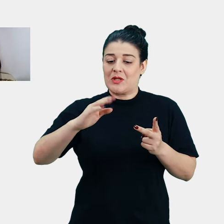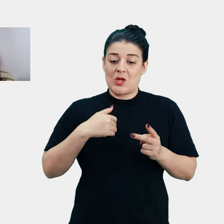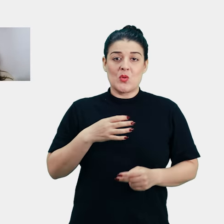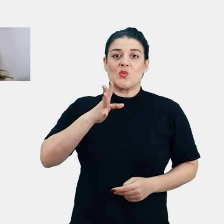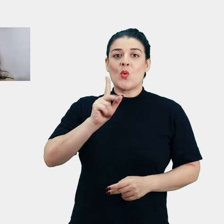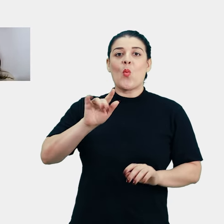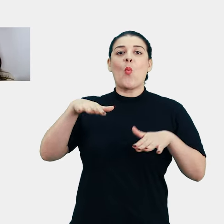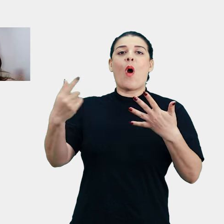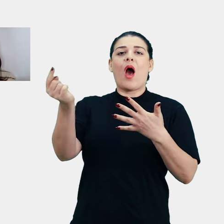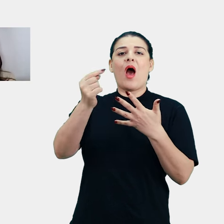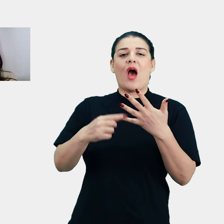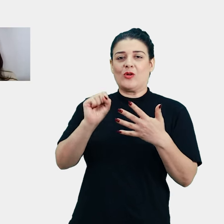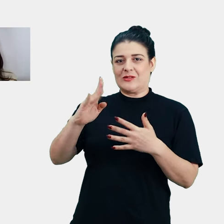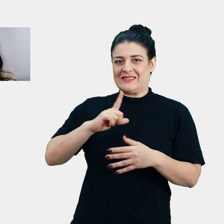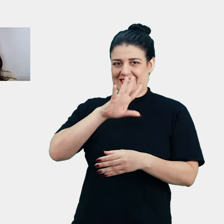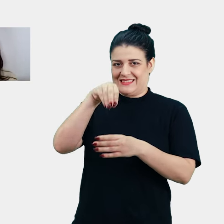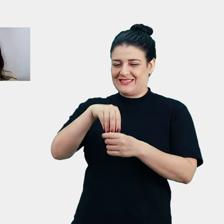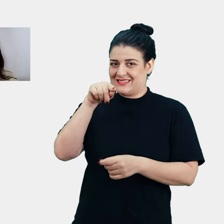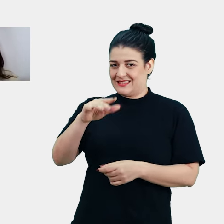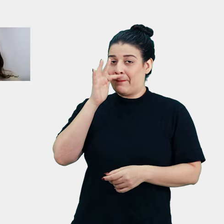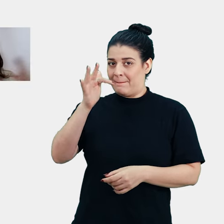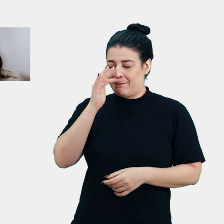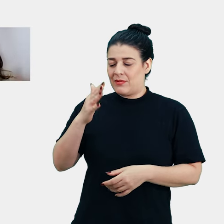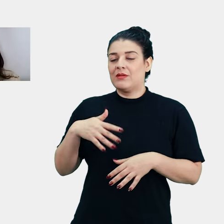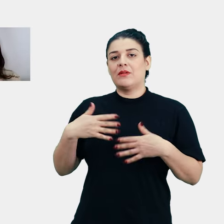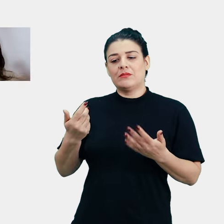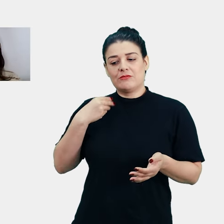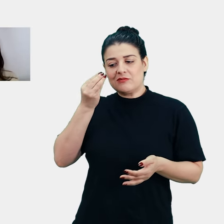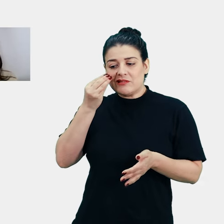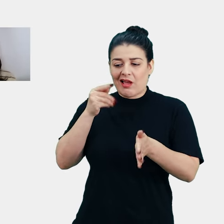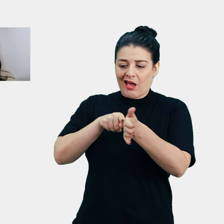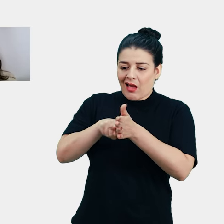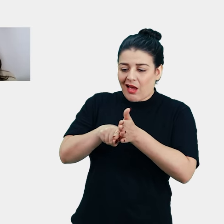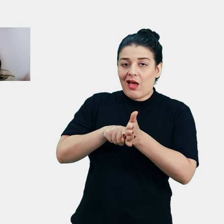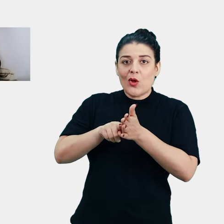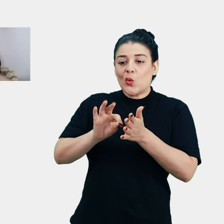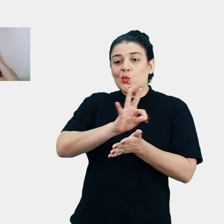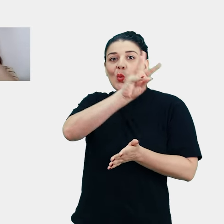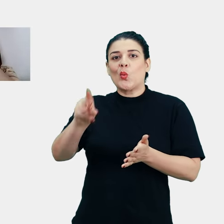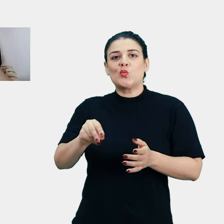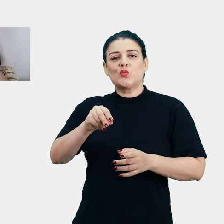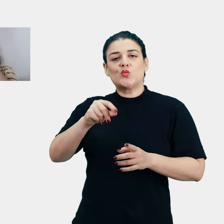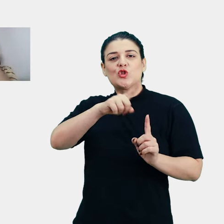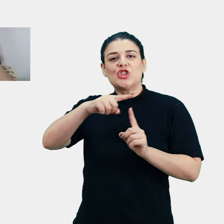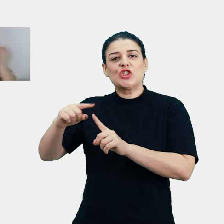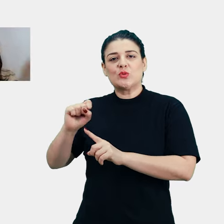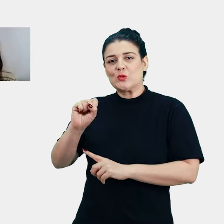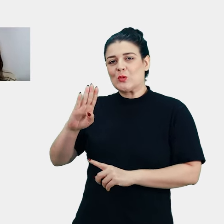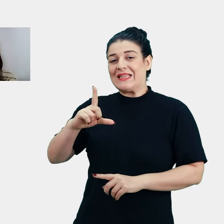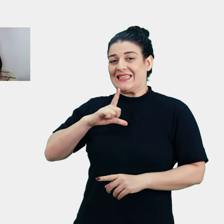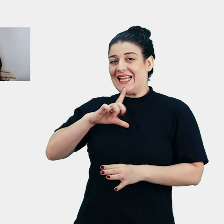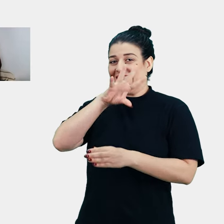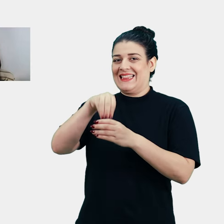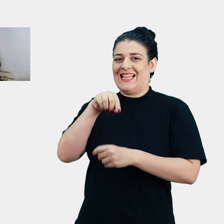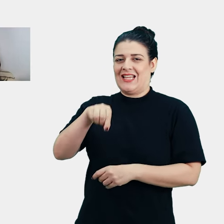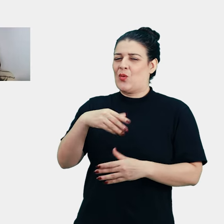conheço as substâncias daquela planta, por exemplo, então eu vou tentar investigar o máximo possível de